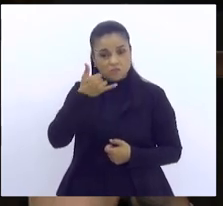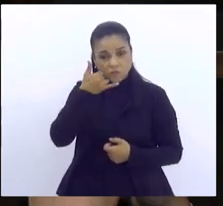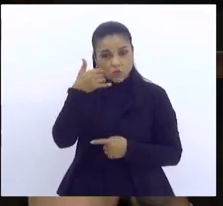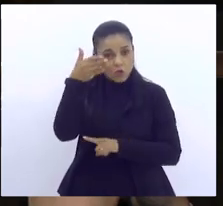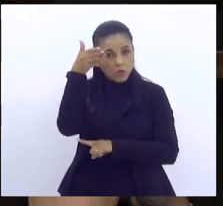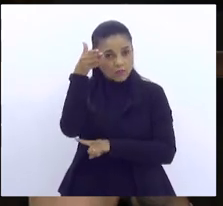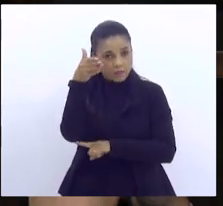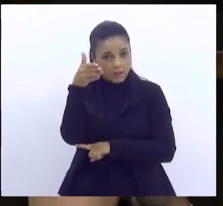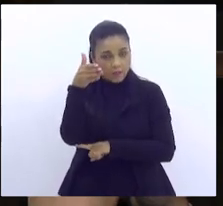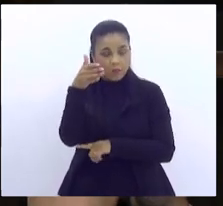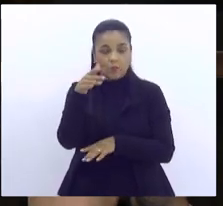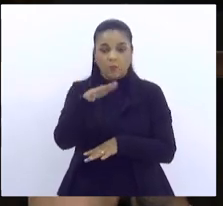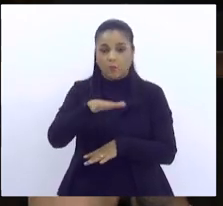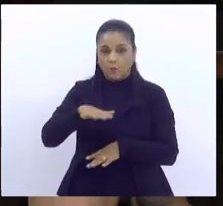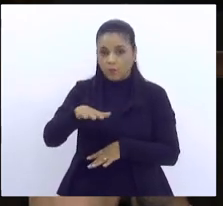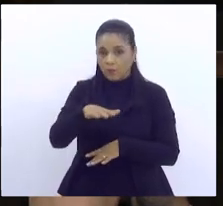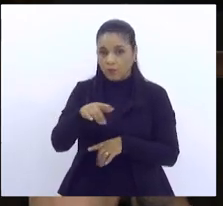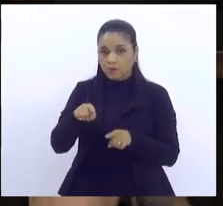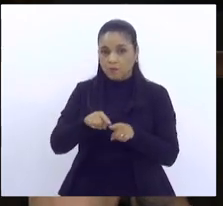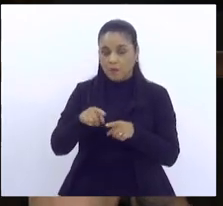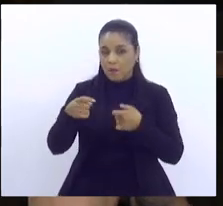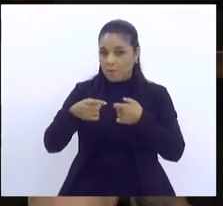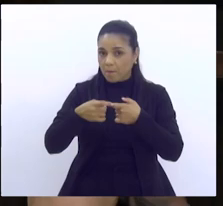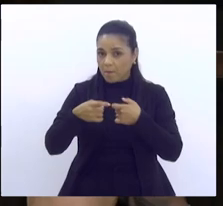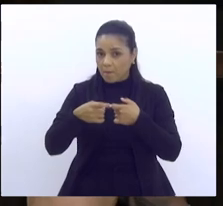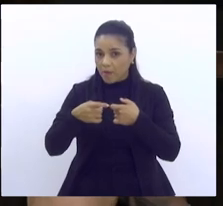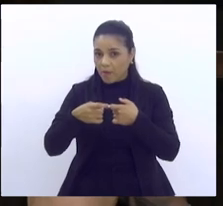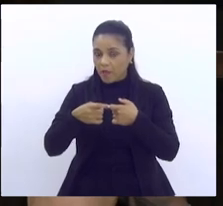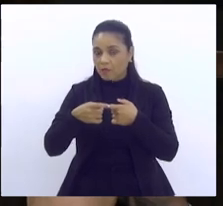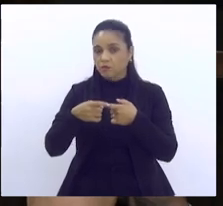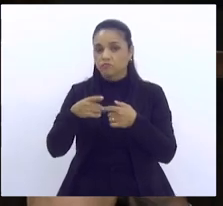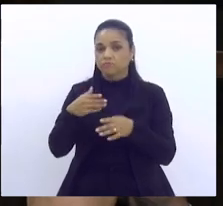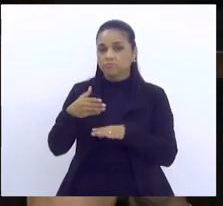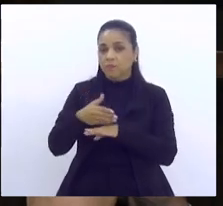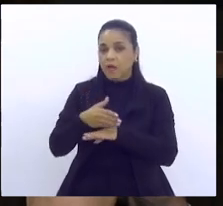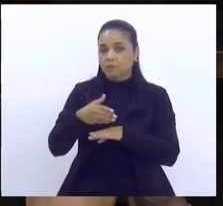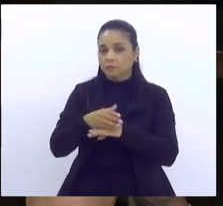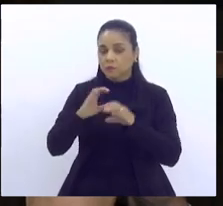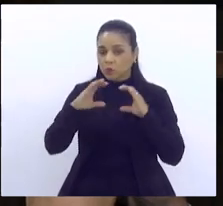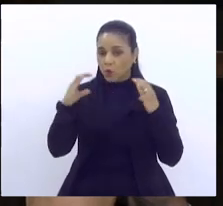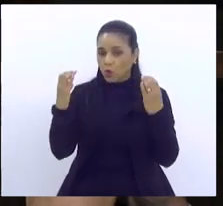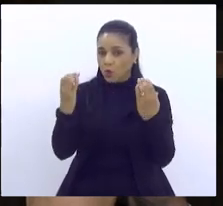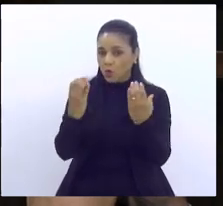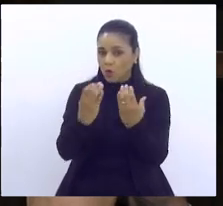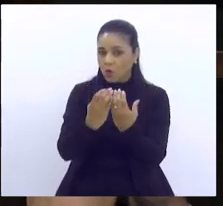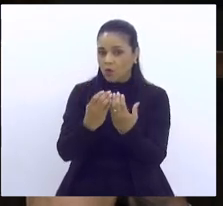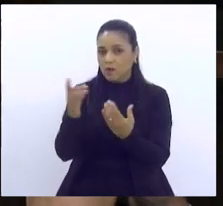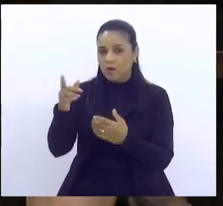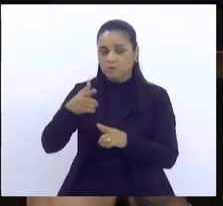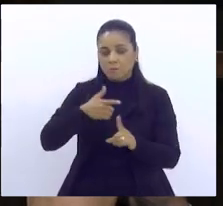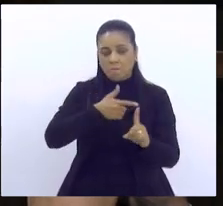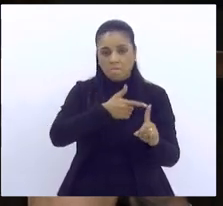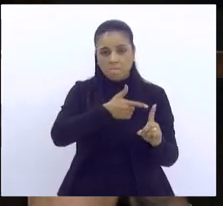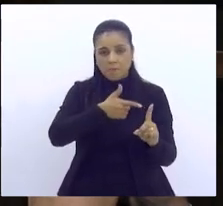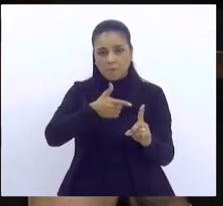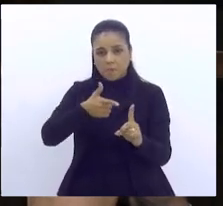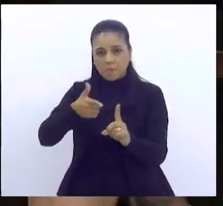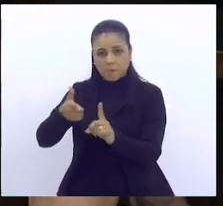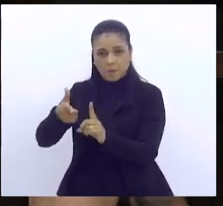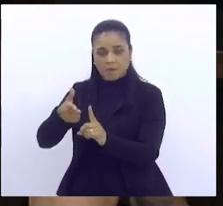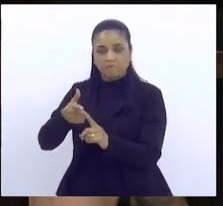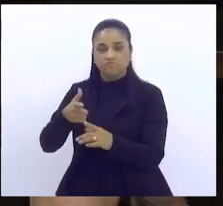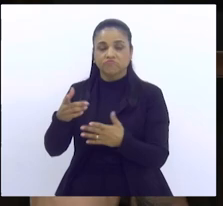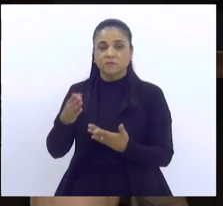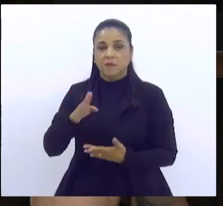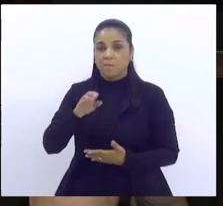hotelaria, quer seja de alguns médicos que estão participando do congresso, onde aconteceu a execução brutal nessa madrugada na